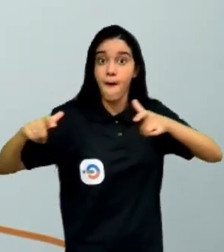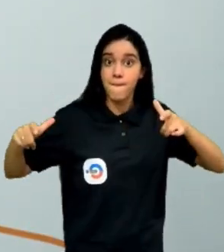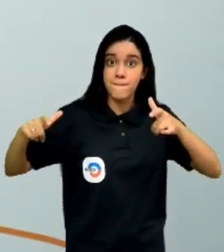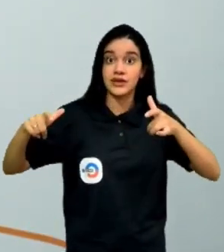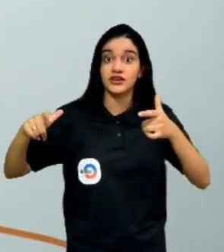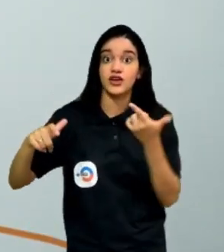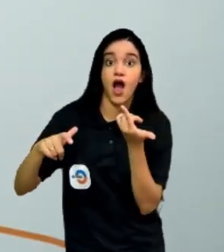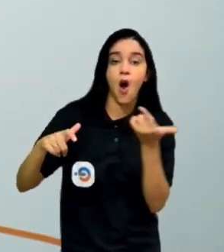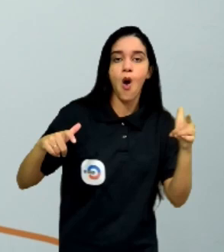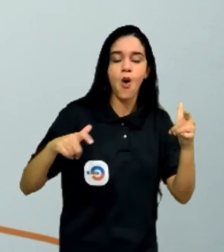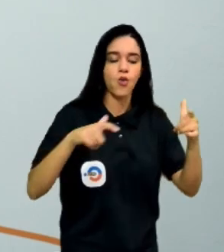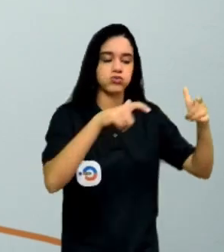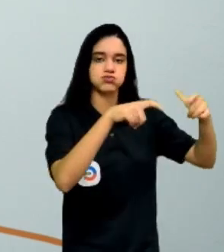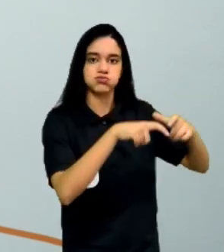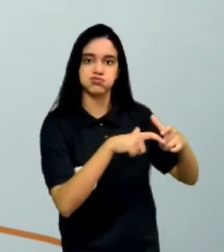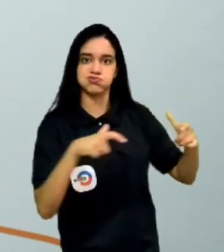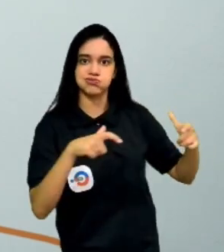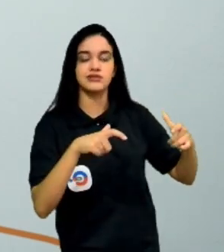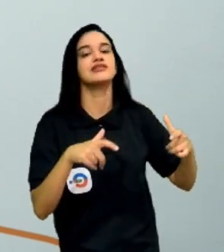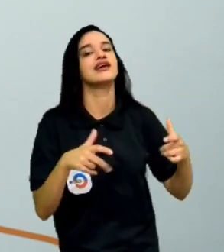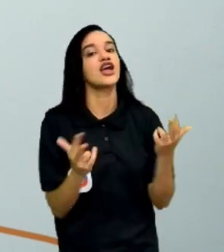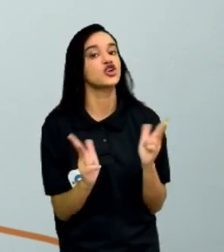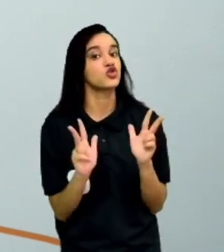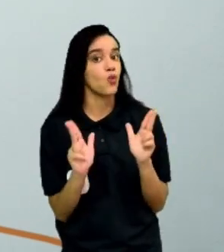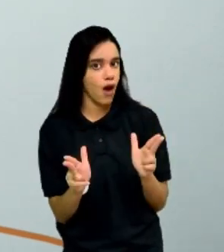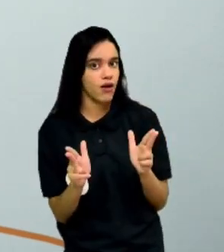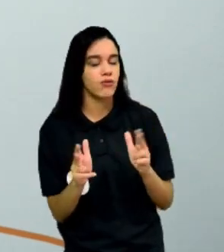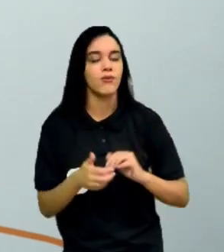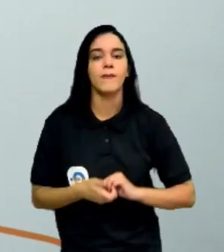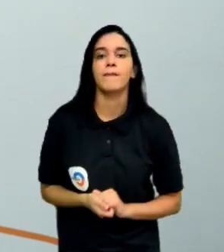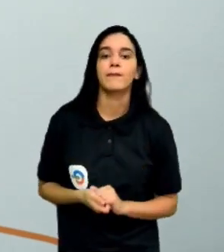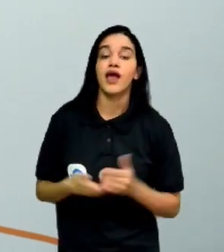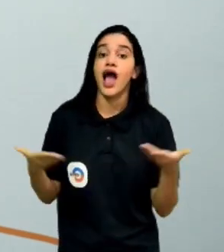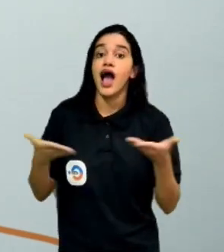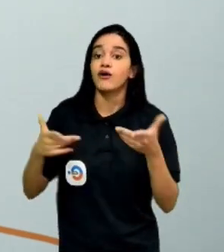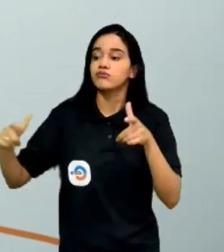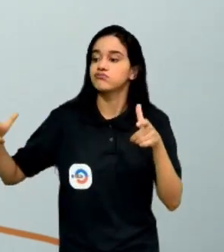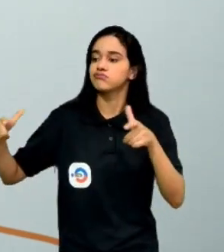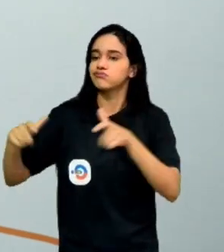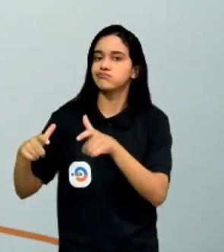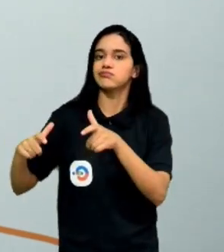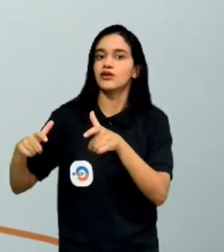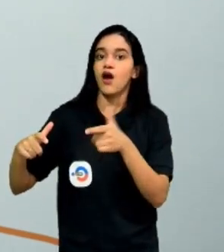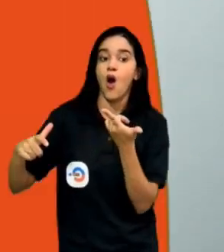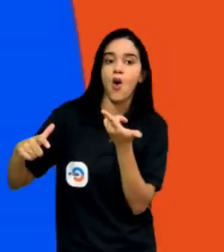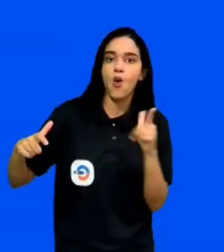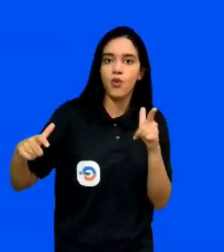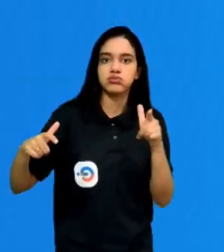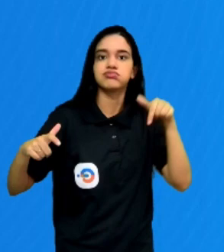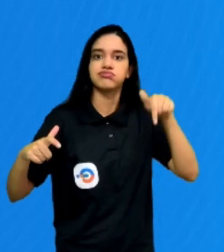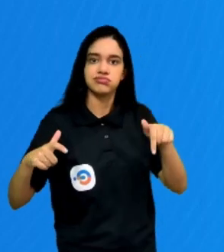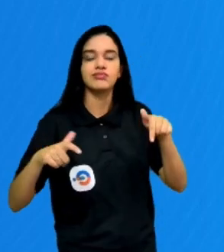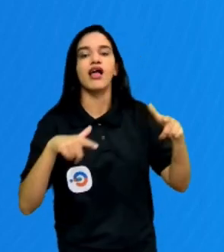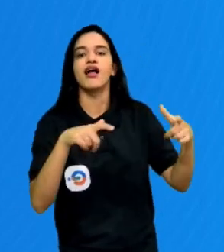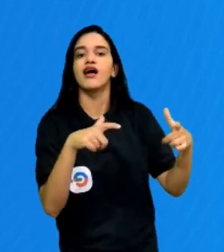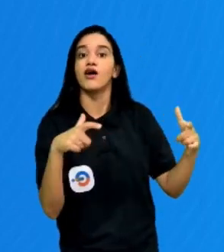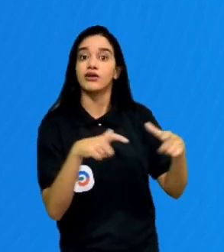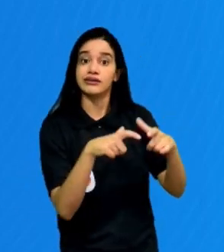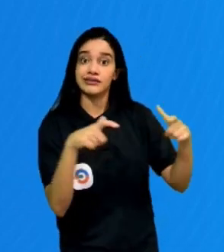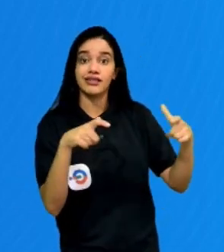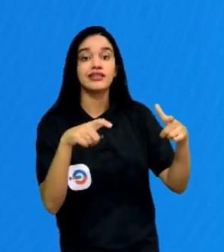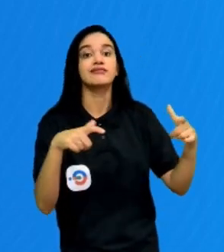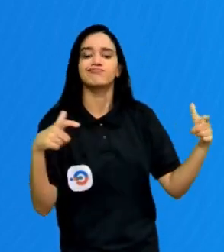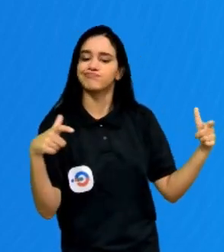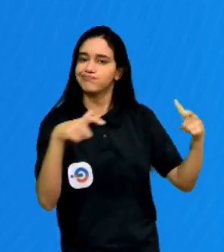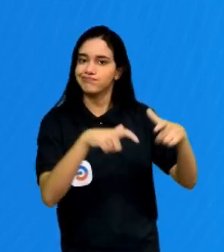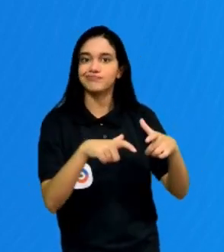aumente. Consequentemente, quando uma grandeza diminui, faz com que a outra também diminua. A outra relação que a gente